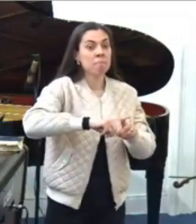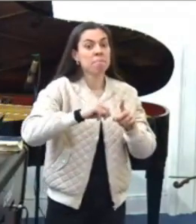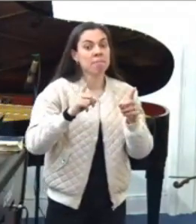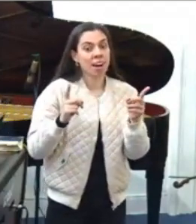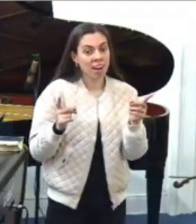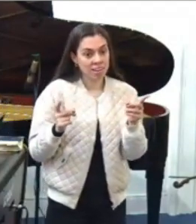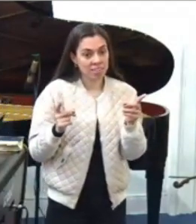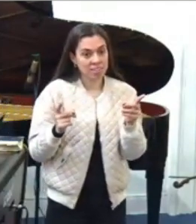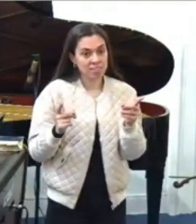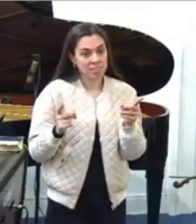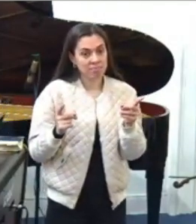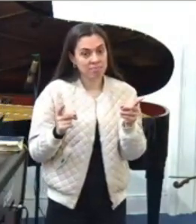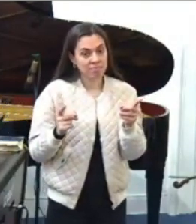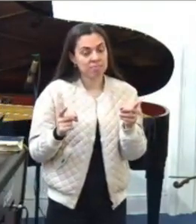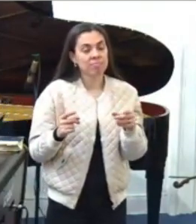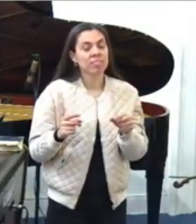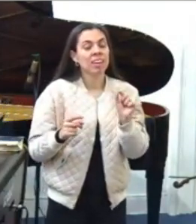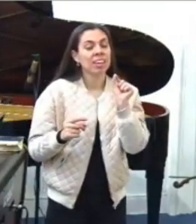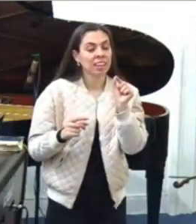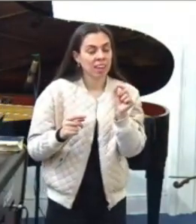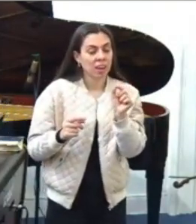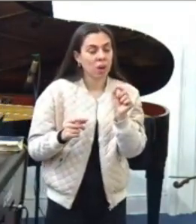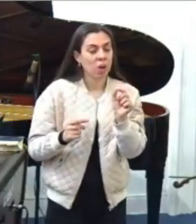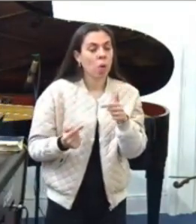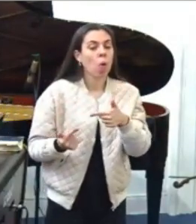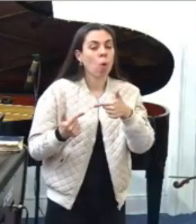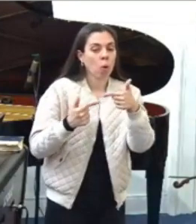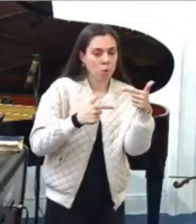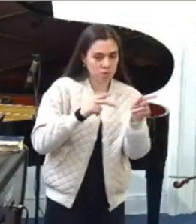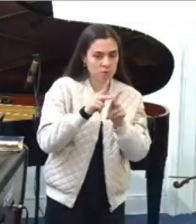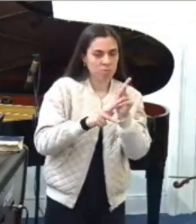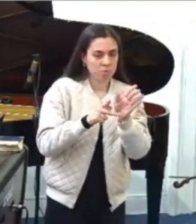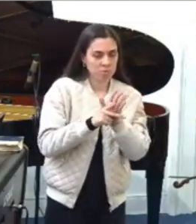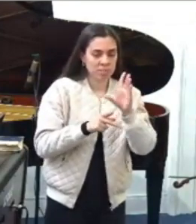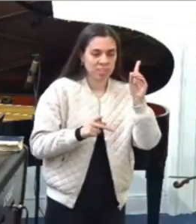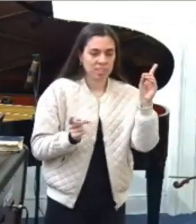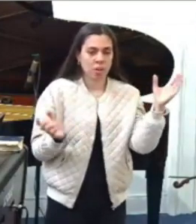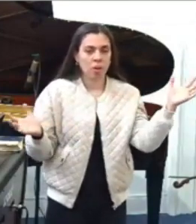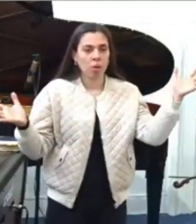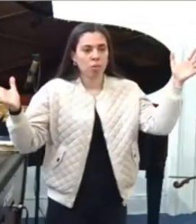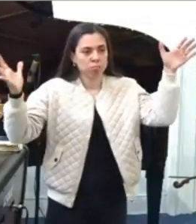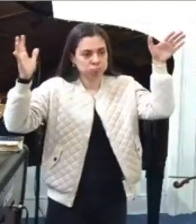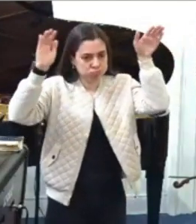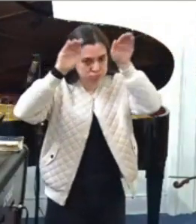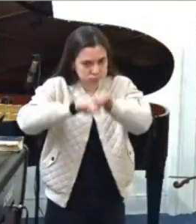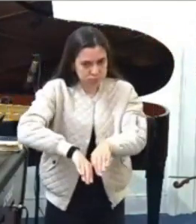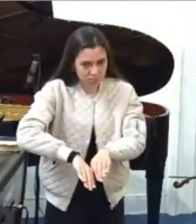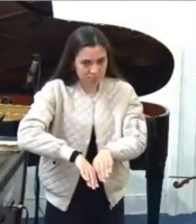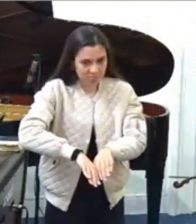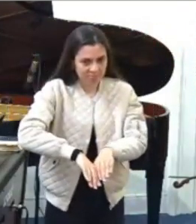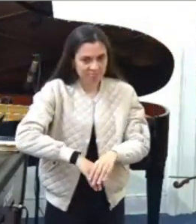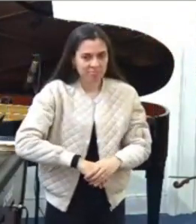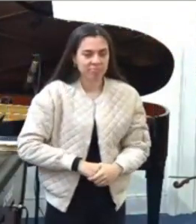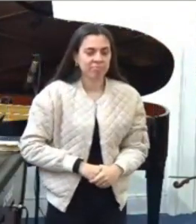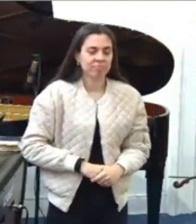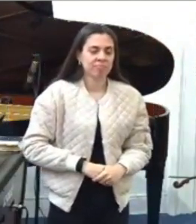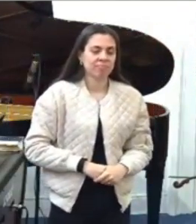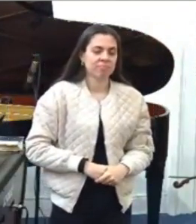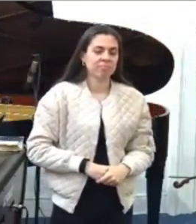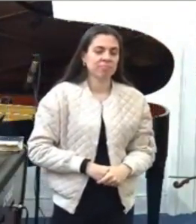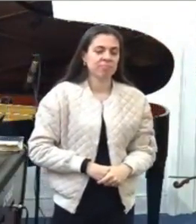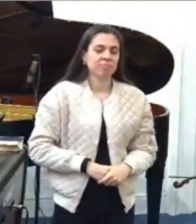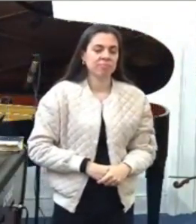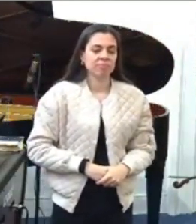a terra também os engoliu. Faraó e seus cavaleiros não foram apenas cobertos por águas, mas a terra